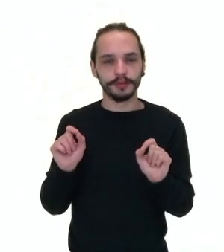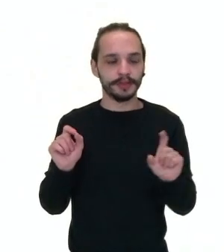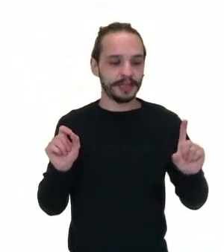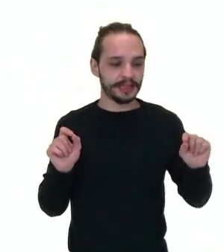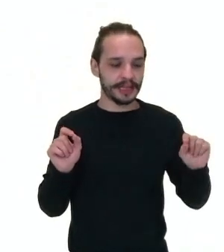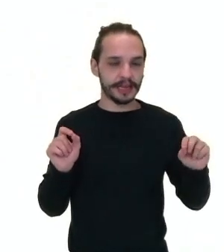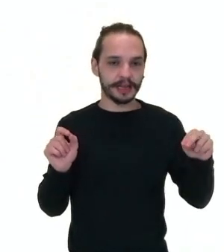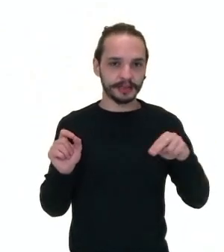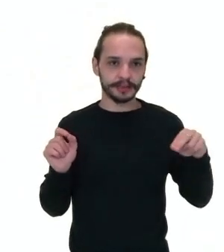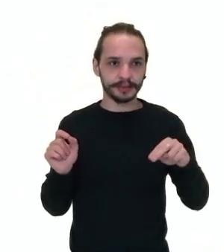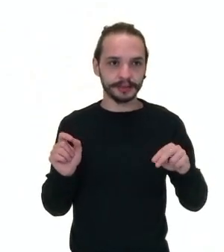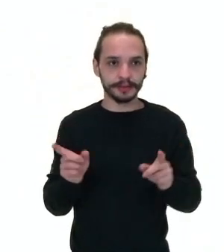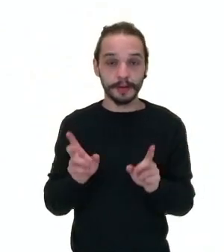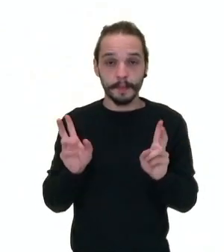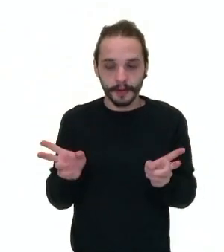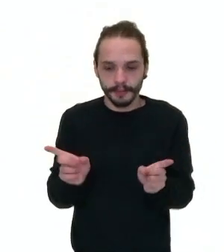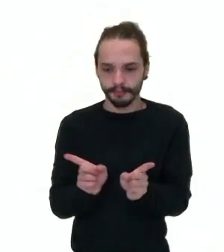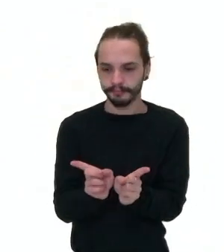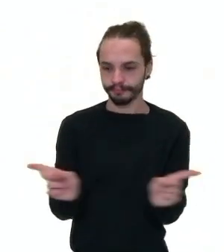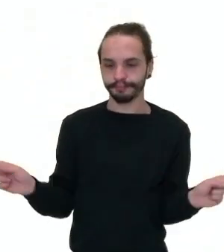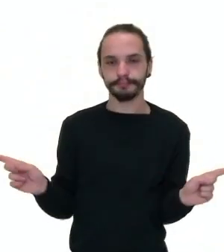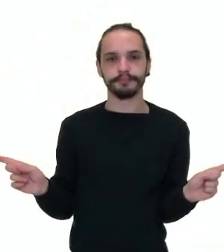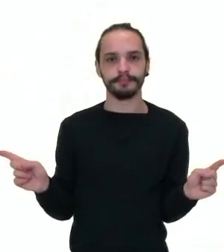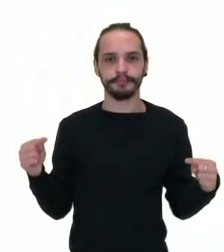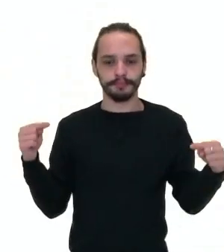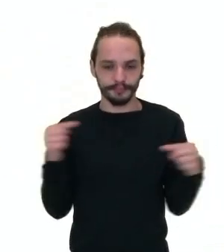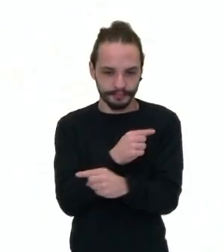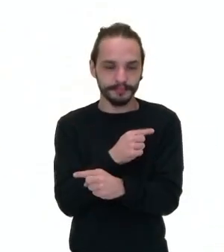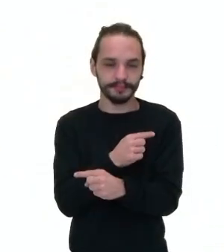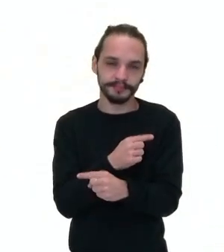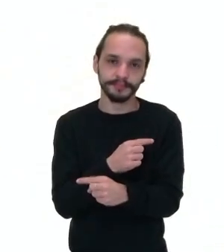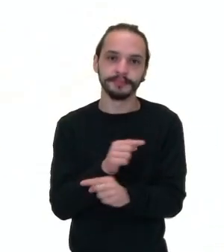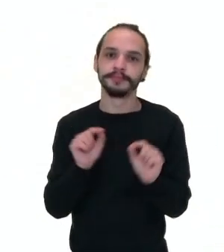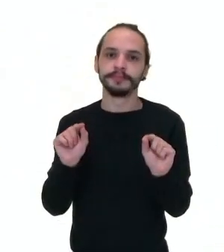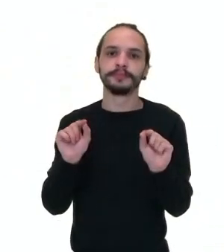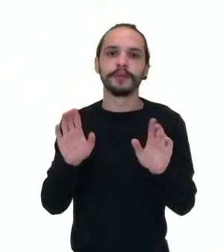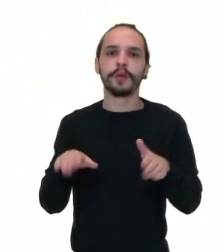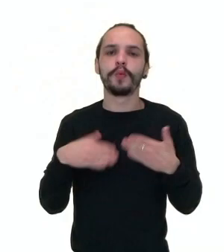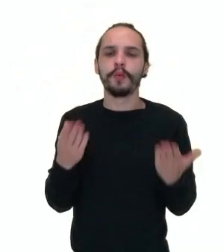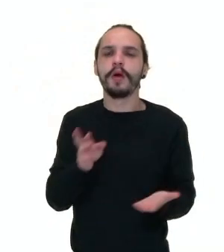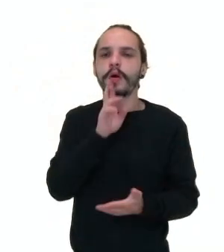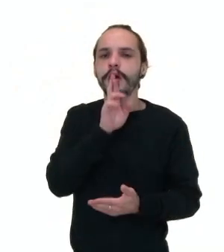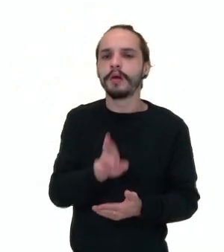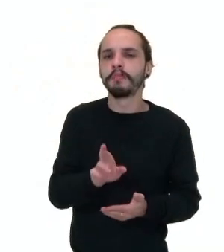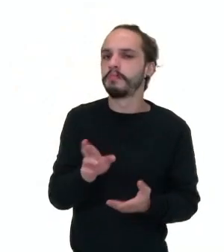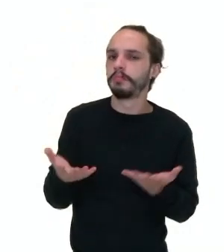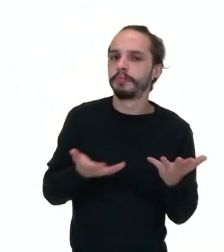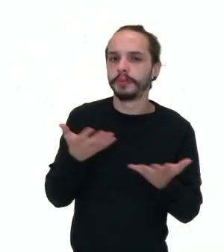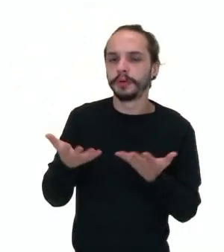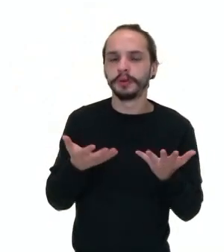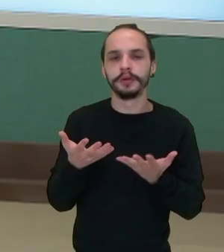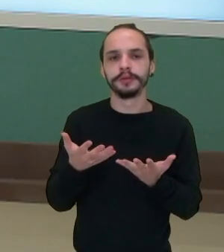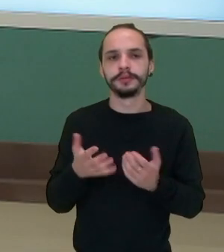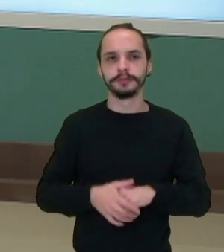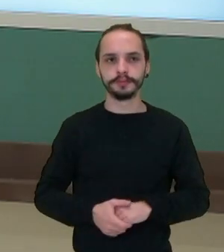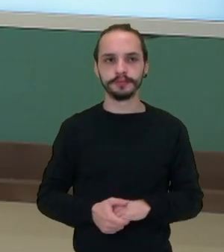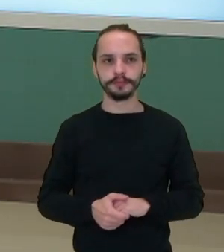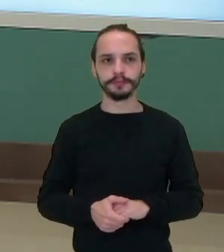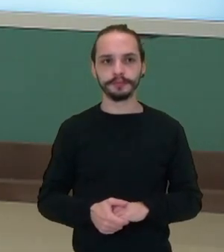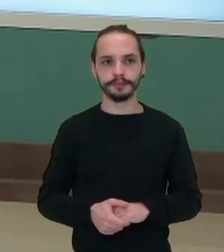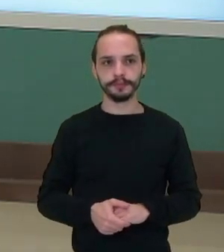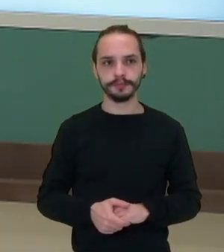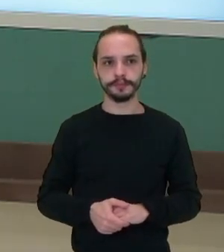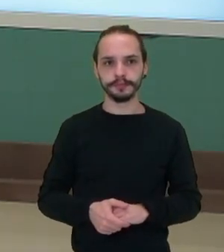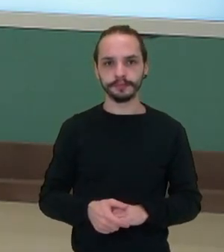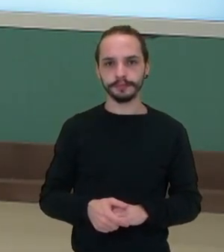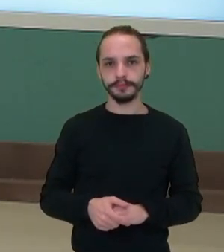newtons, que está apontando na mesma direção, mas para a esquerda, qual é a força resultante sobre a coleira do cachorro? Desconsidere